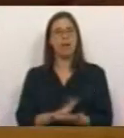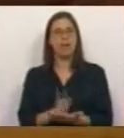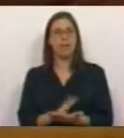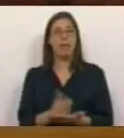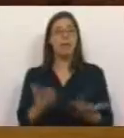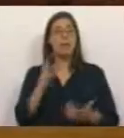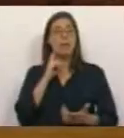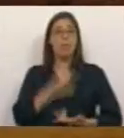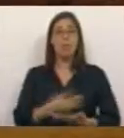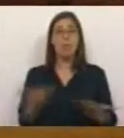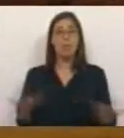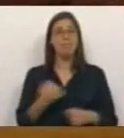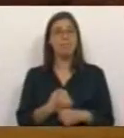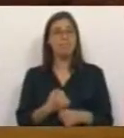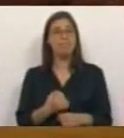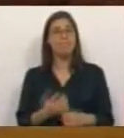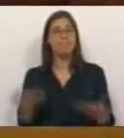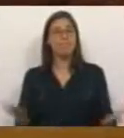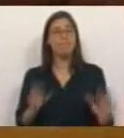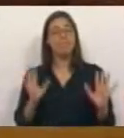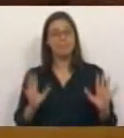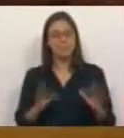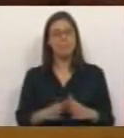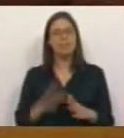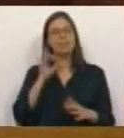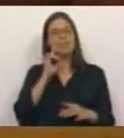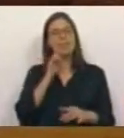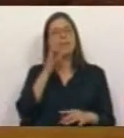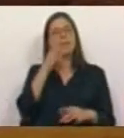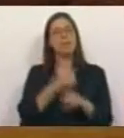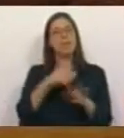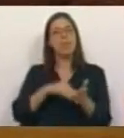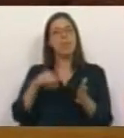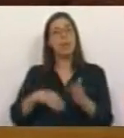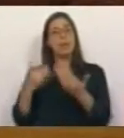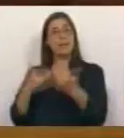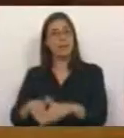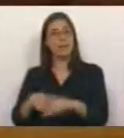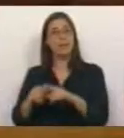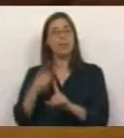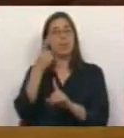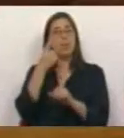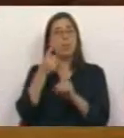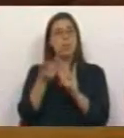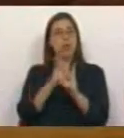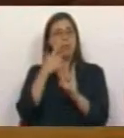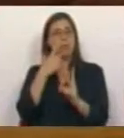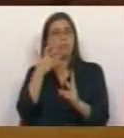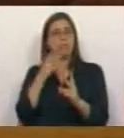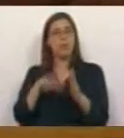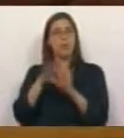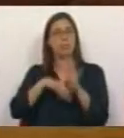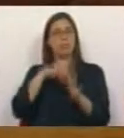instabilidade e de insegurança laboral. Depois, importa referir que os contratos a termo são uma das faces visíveis